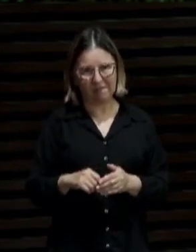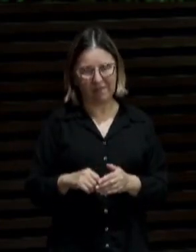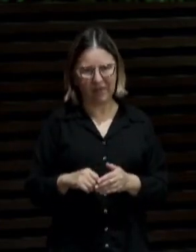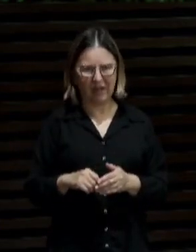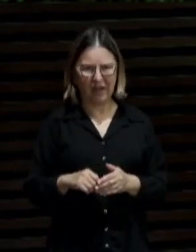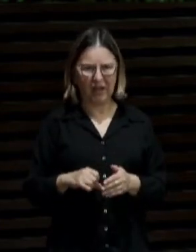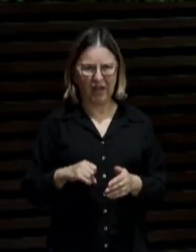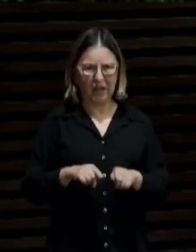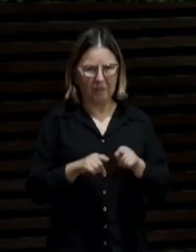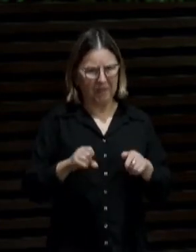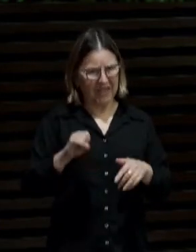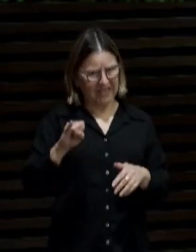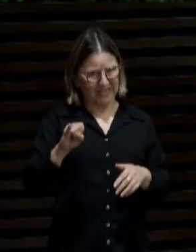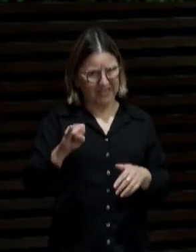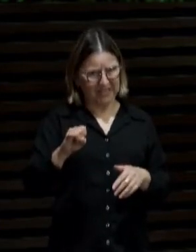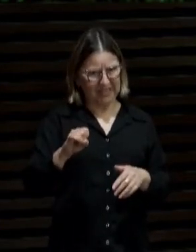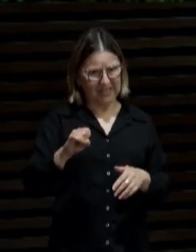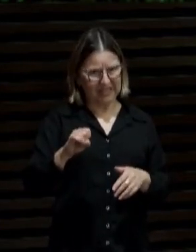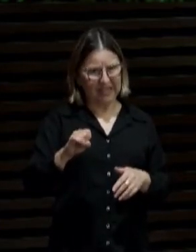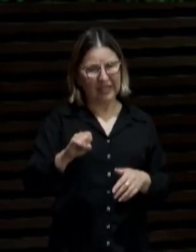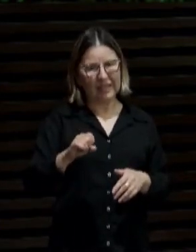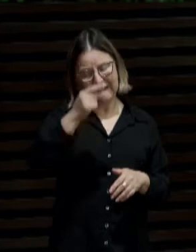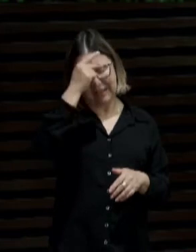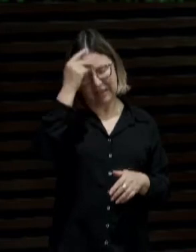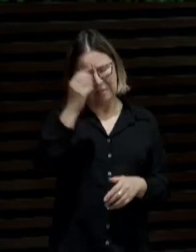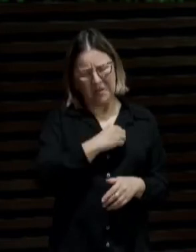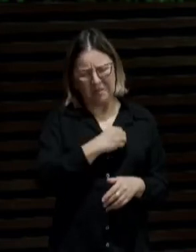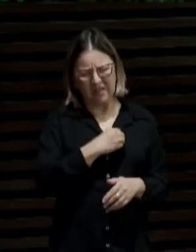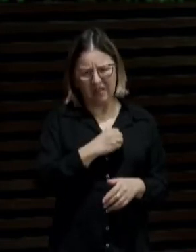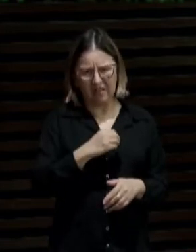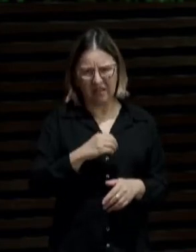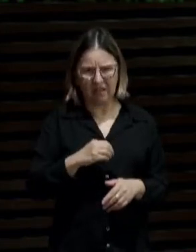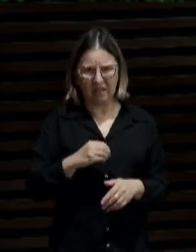E é só crer? É sério, você acredita nisso?